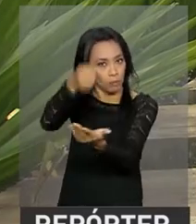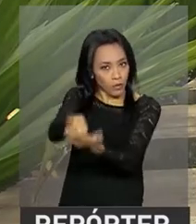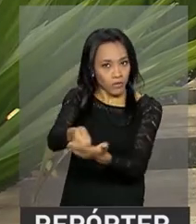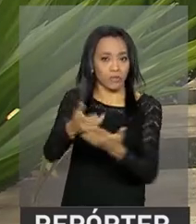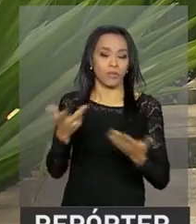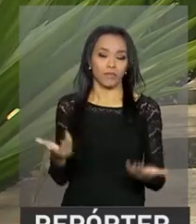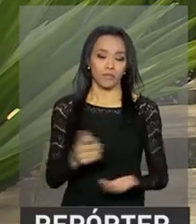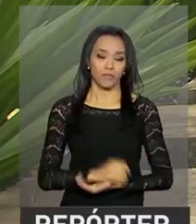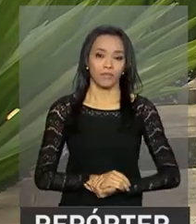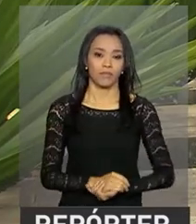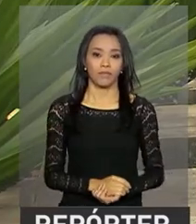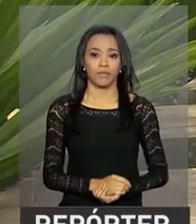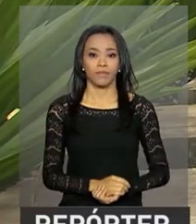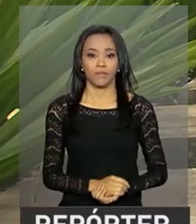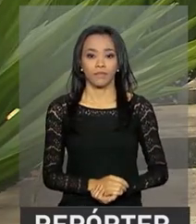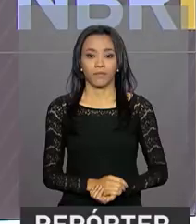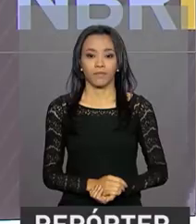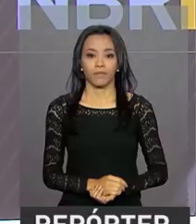mercado.